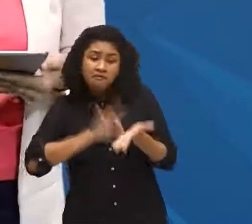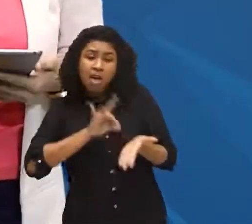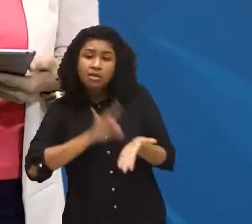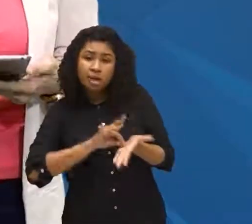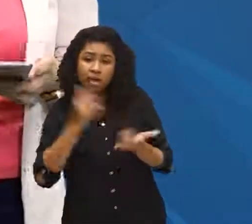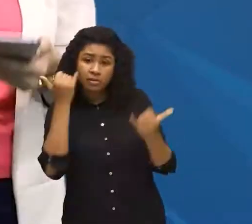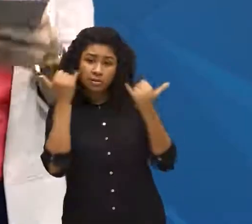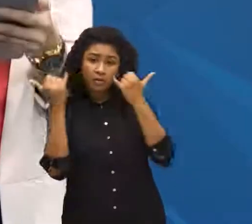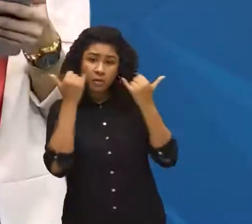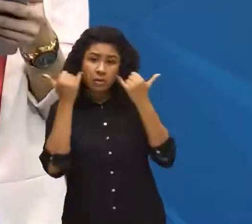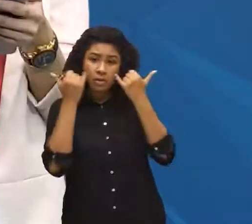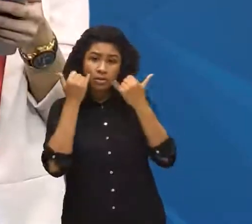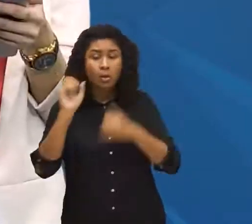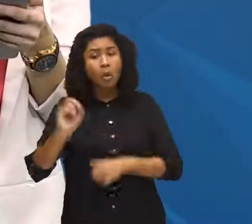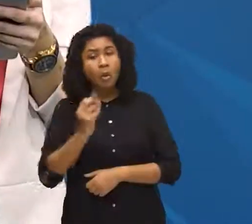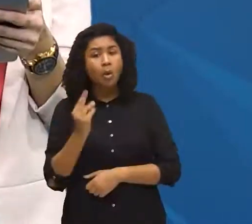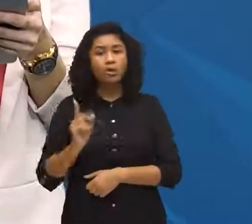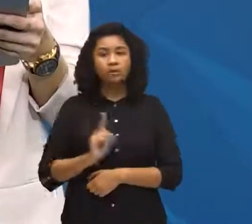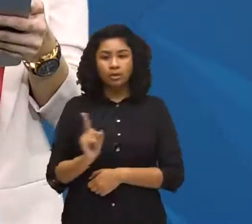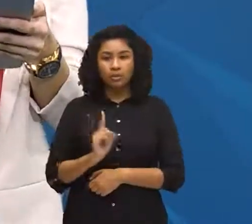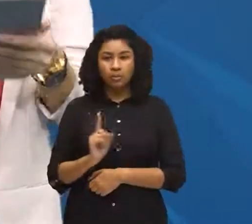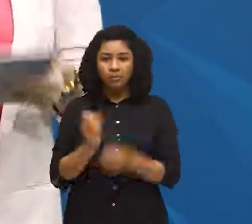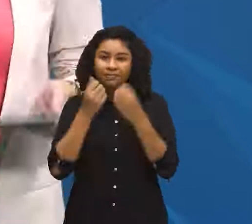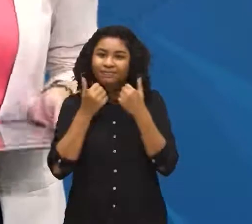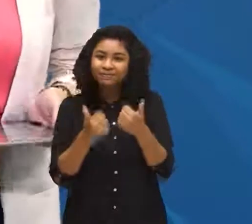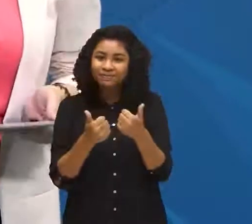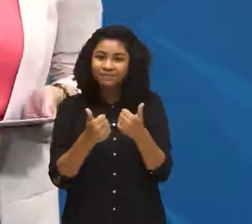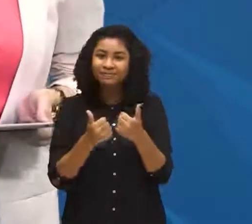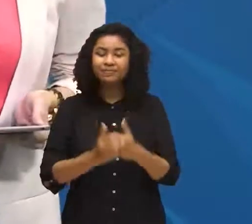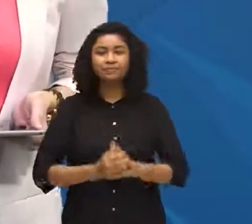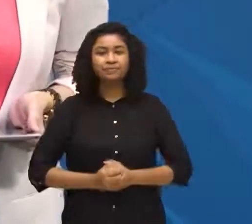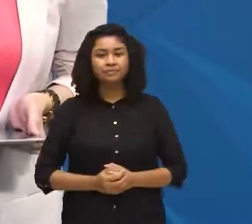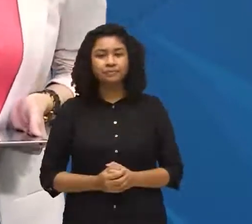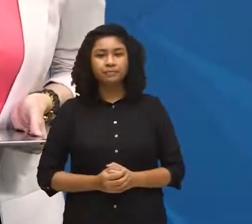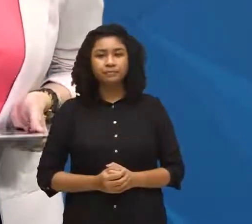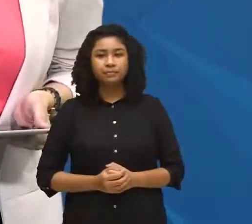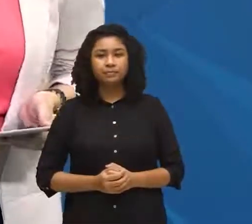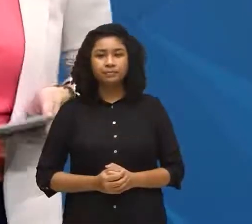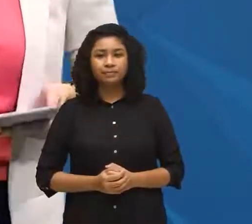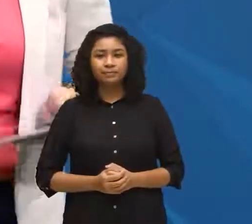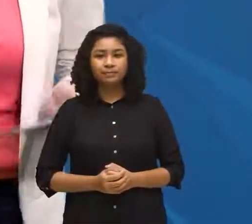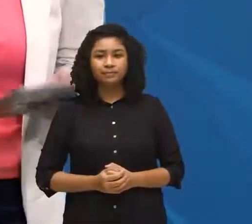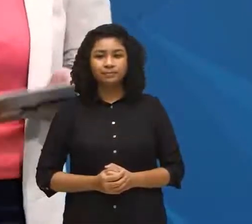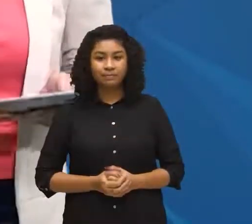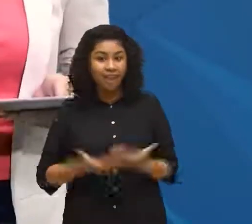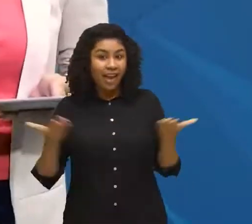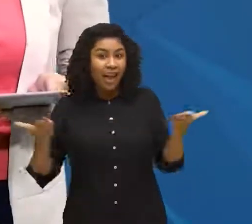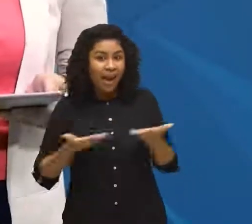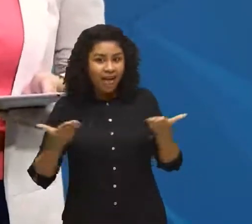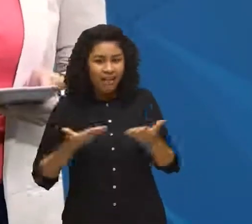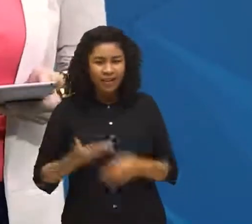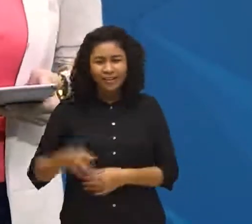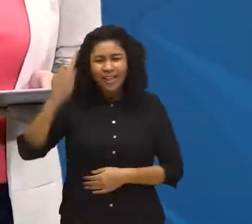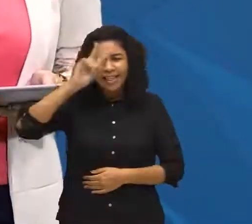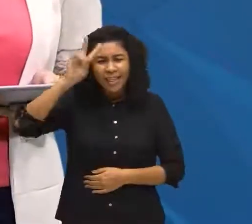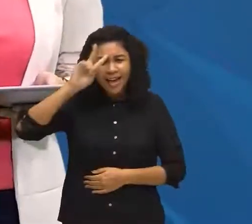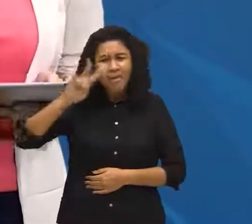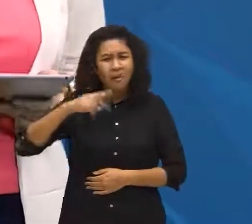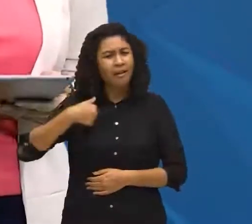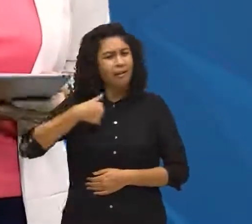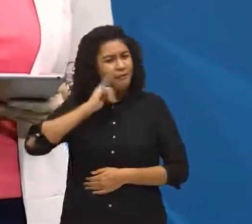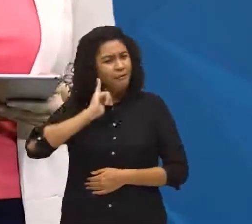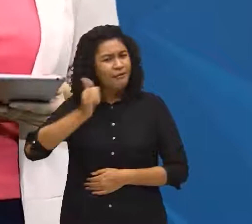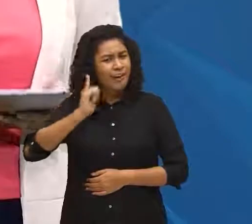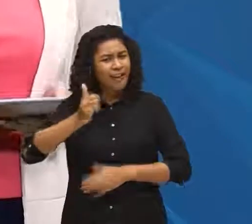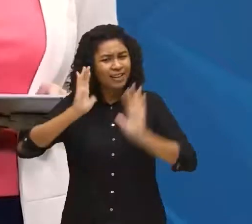veracidade dessas informações que a gente está lendo, tá bom? E agora, não disse que a gente tinha coisas interessantes para vocês? Eu vou jogar